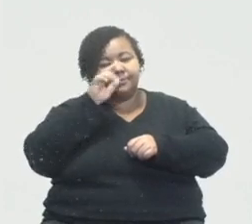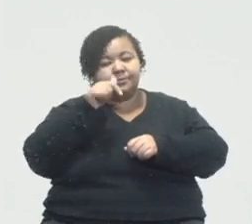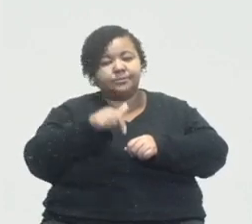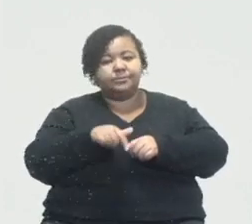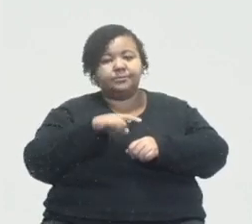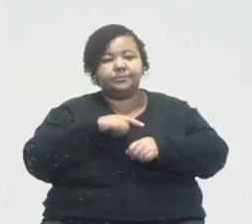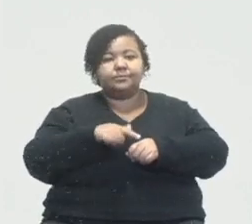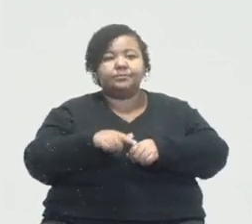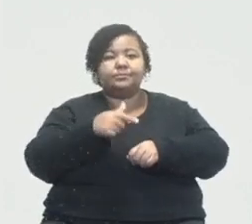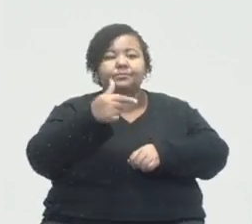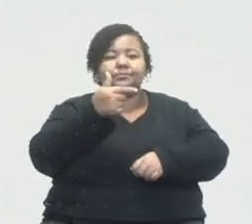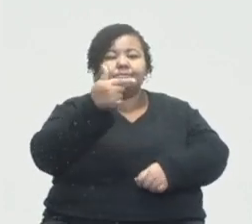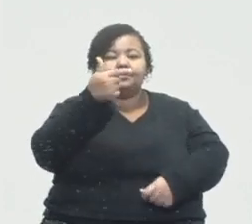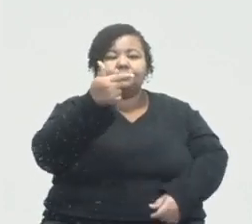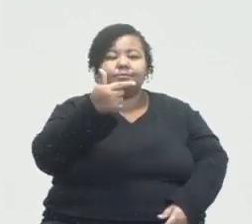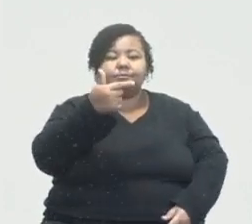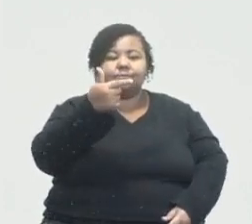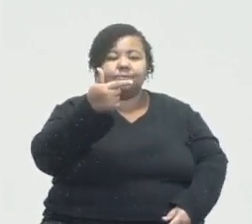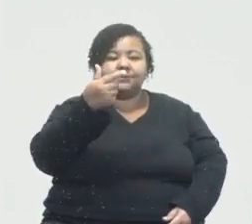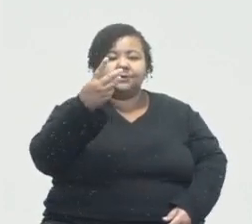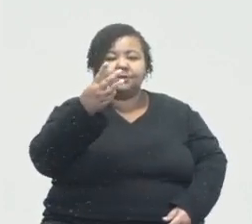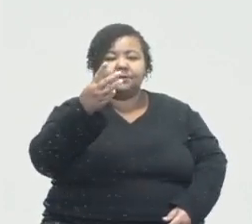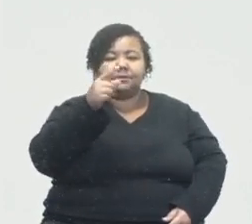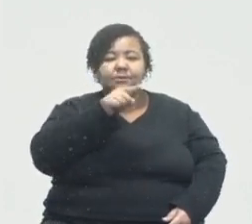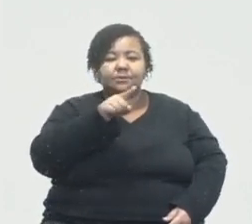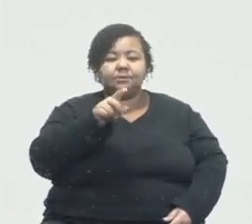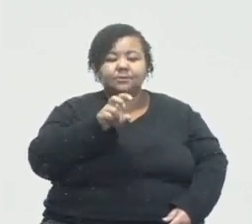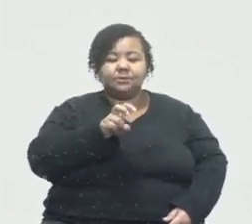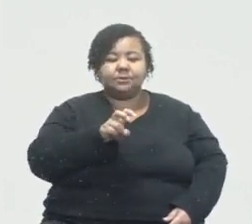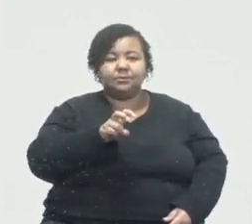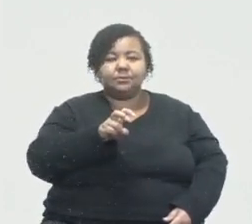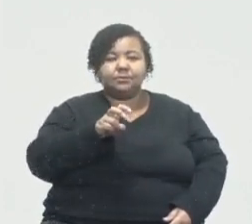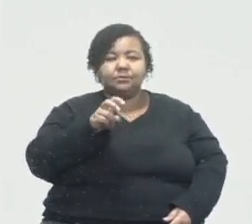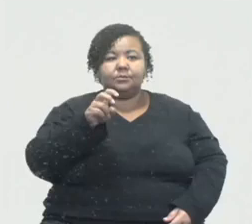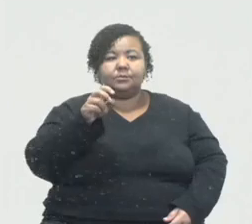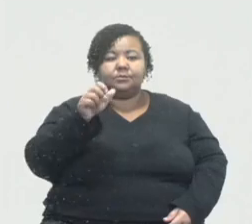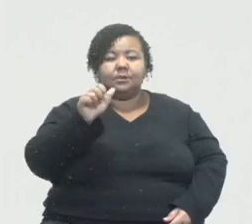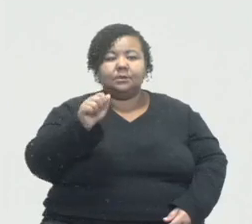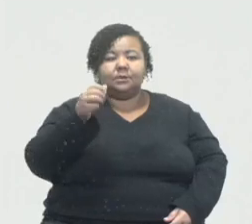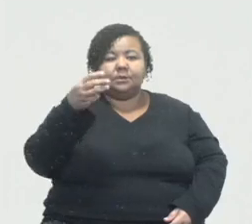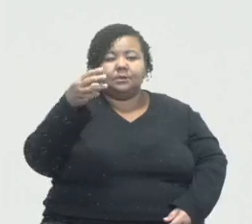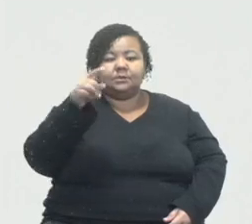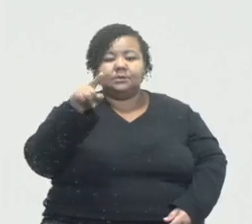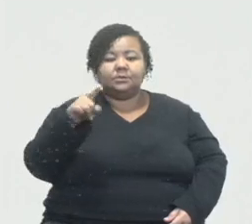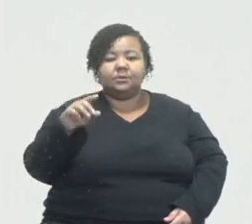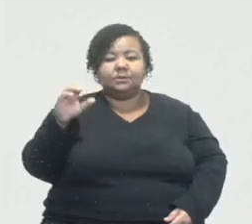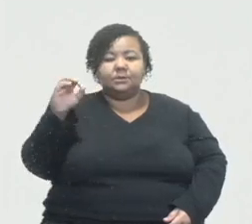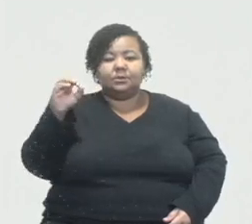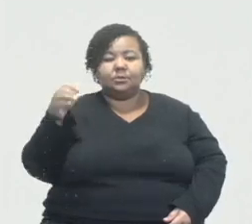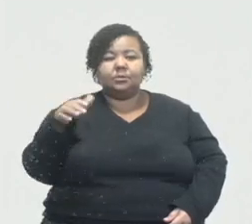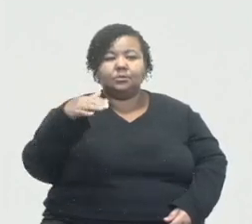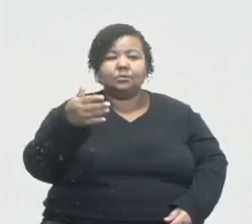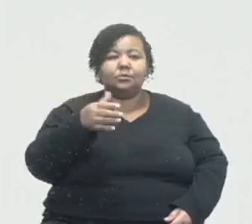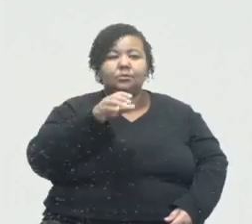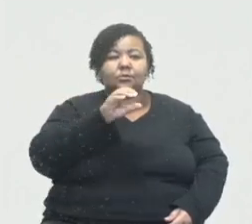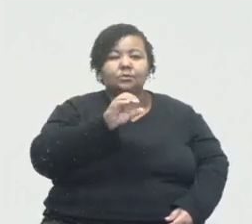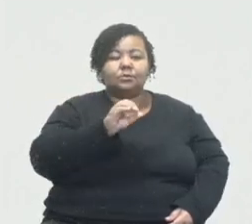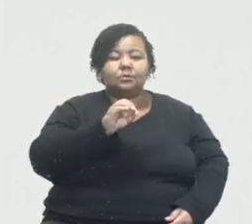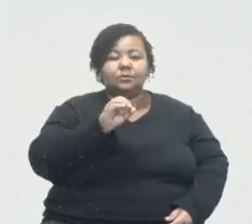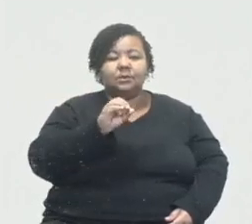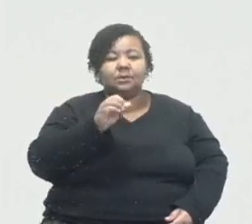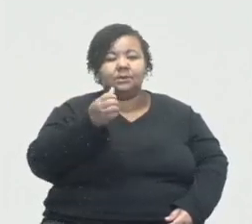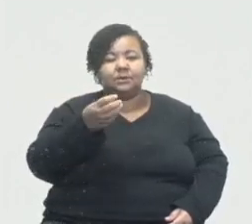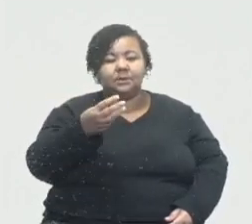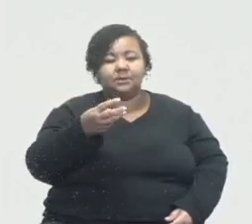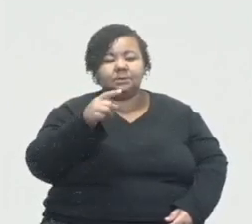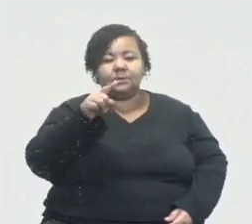temos 23/5 A3 igual a 0. Então, o nosso A3 é quem? O nosso A3 é 0. Se